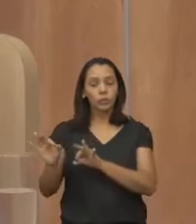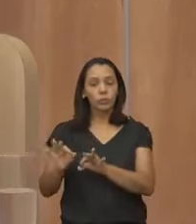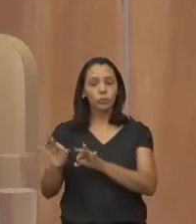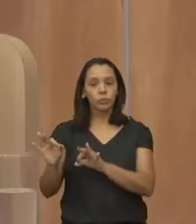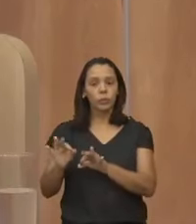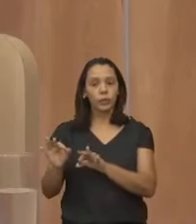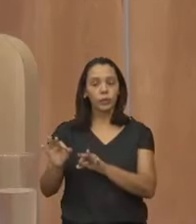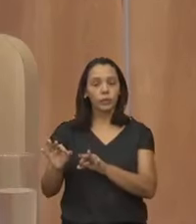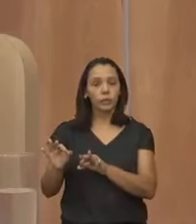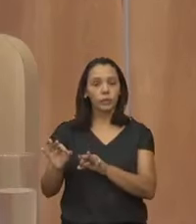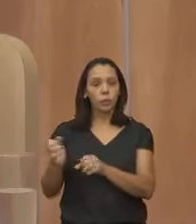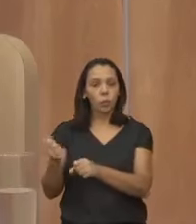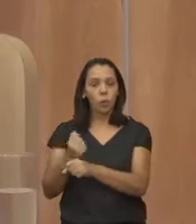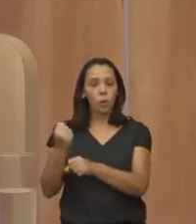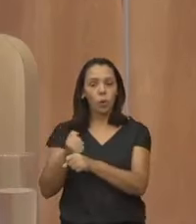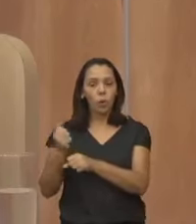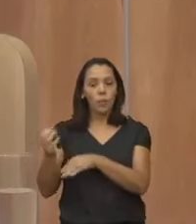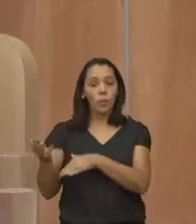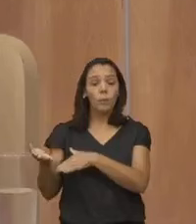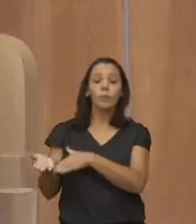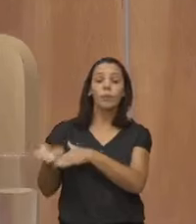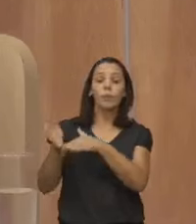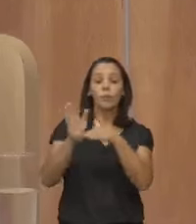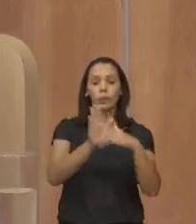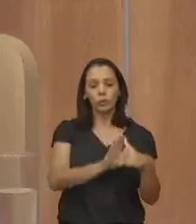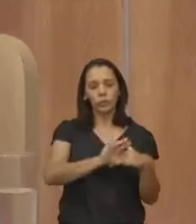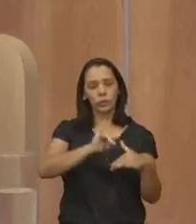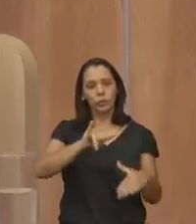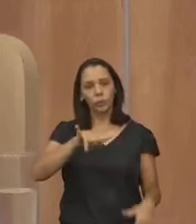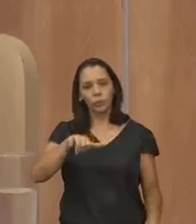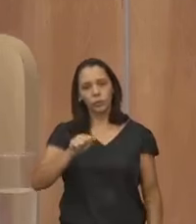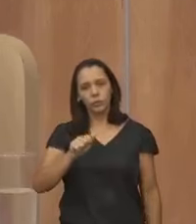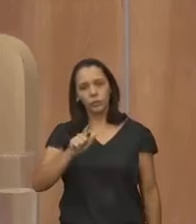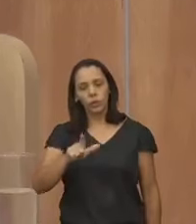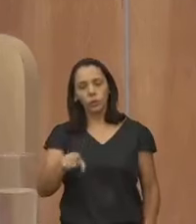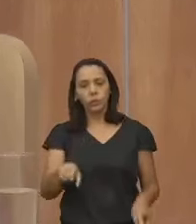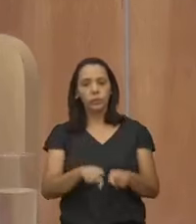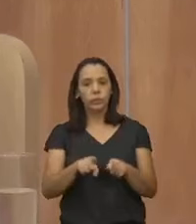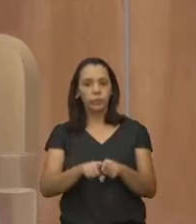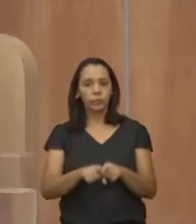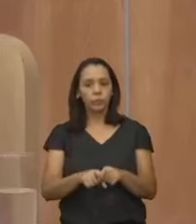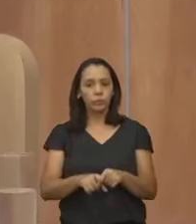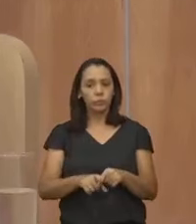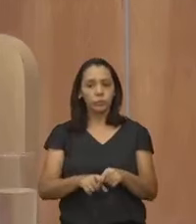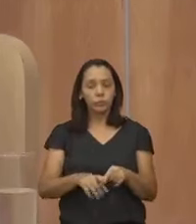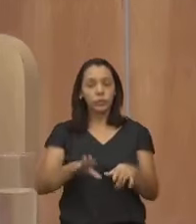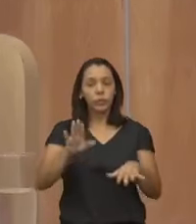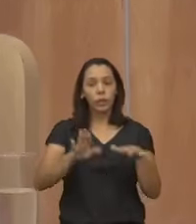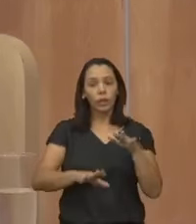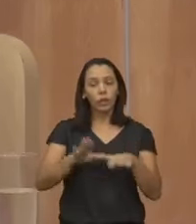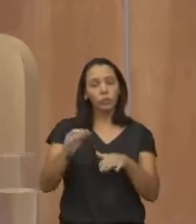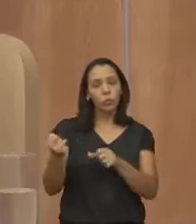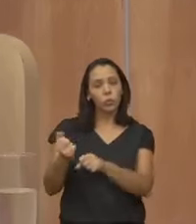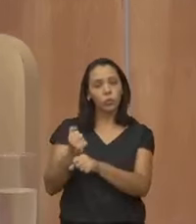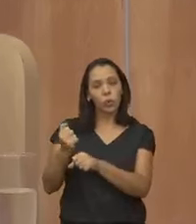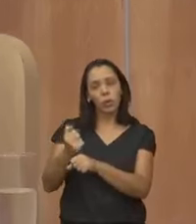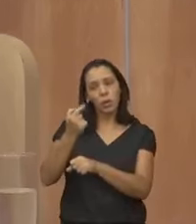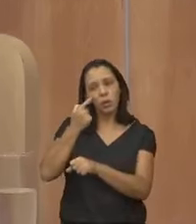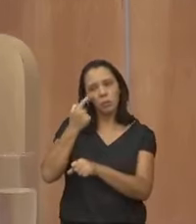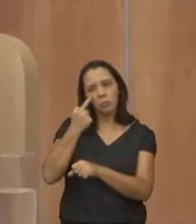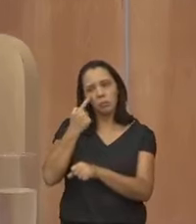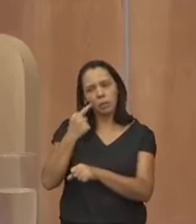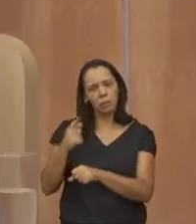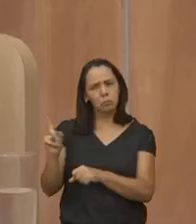contemplar o Veraneijal. Então percebam, às vezes uma obra que você acha que não tem ligação nenhuma com determinado bairro, tem